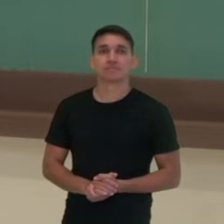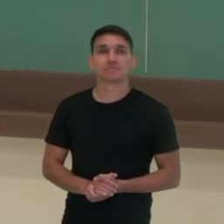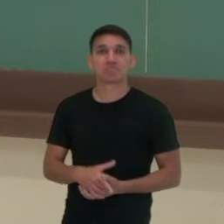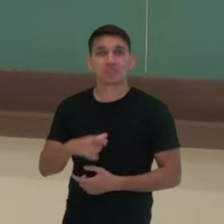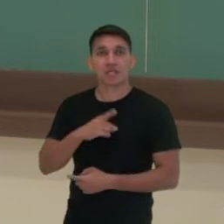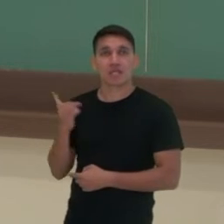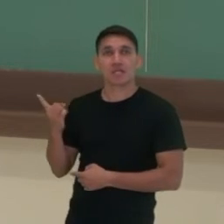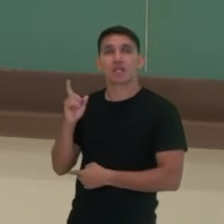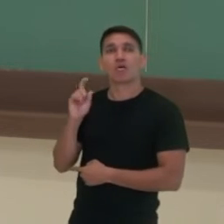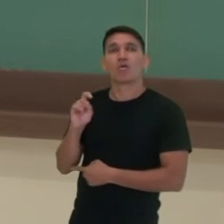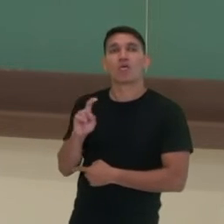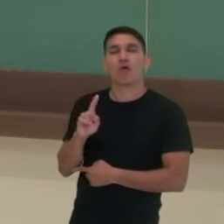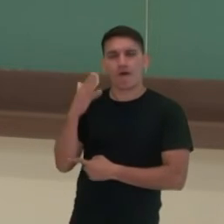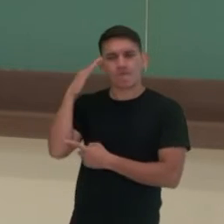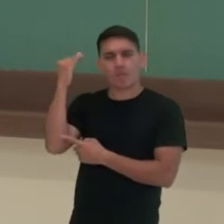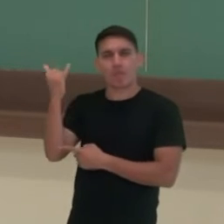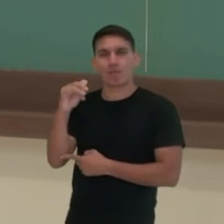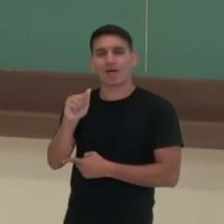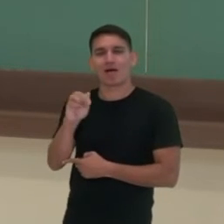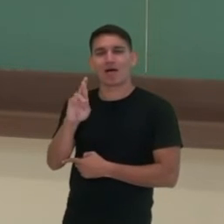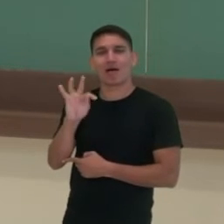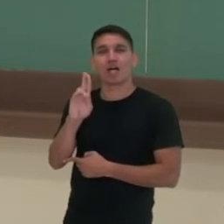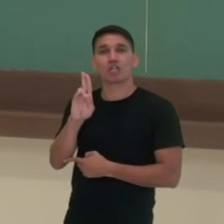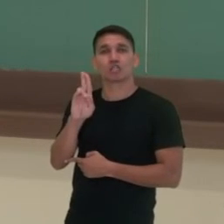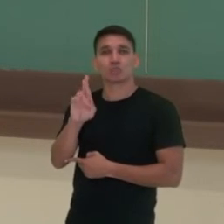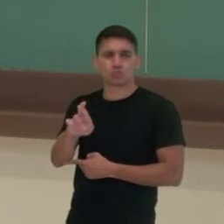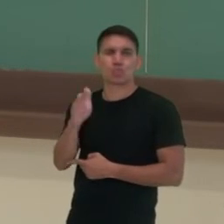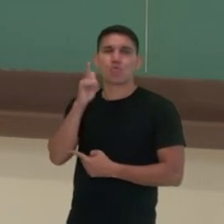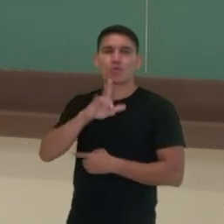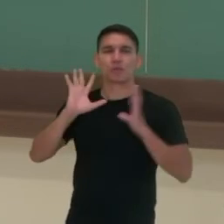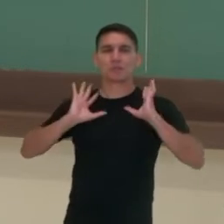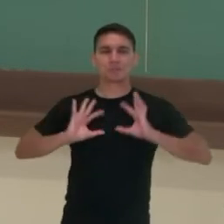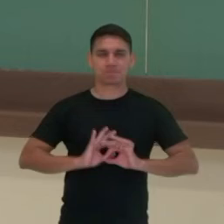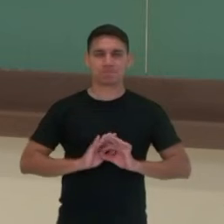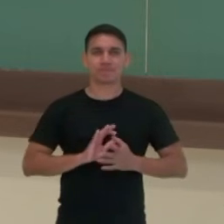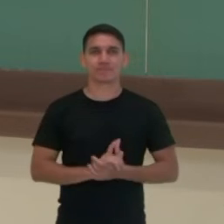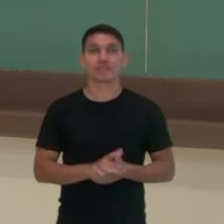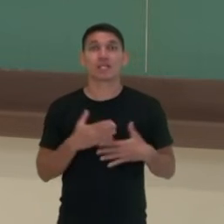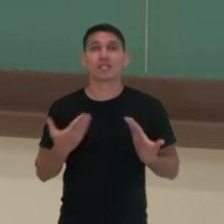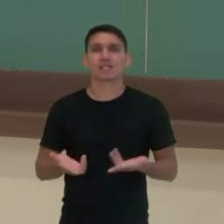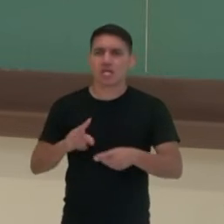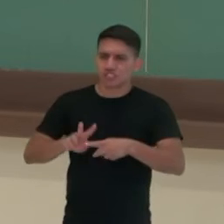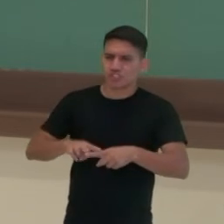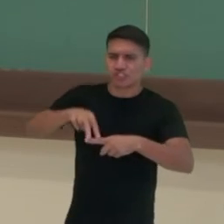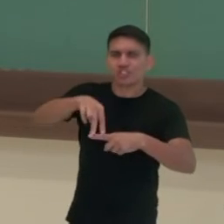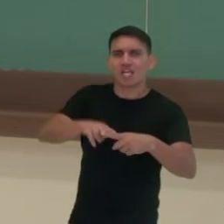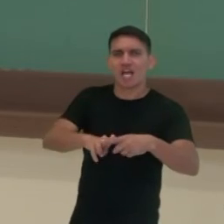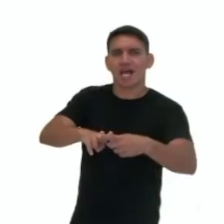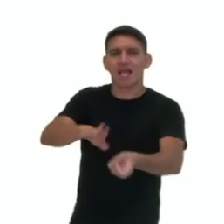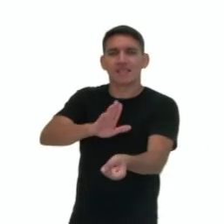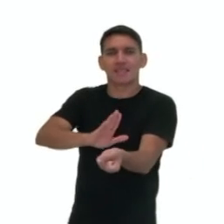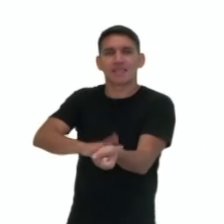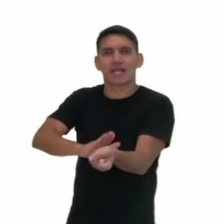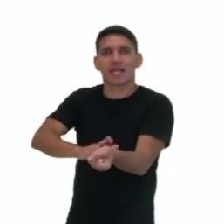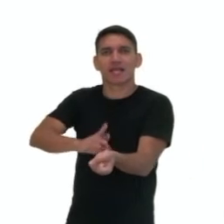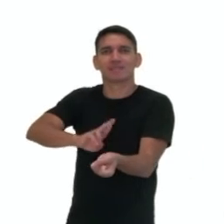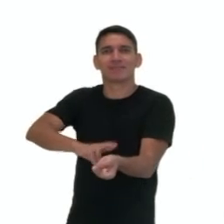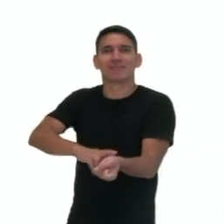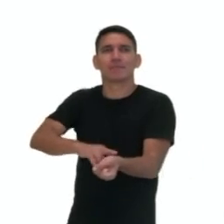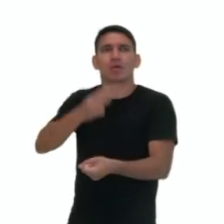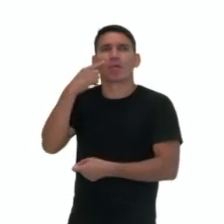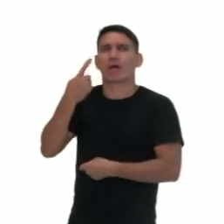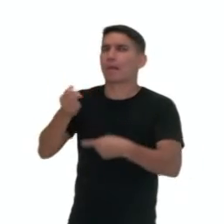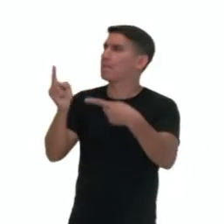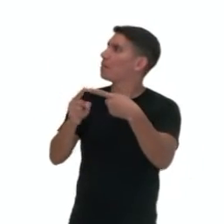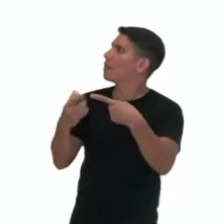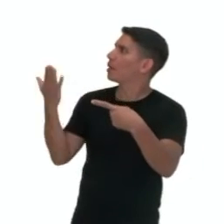conseguiu para nós uma medalha também olímpica nesse aparelho. E de ginástica rítmica, vamos ver. Arco, bola,